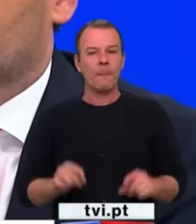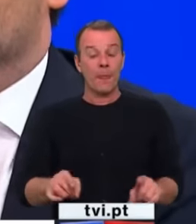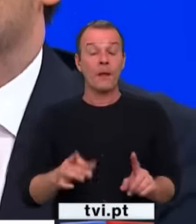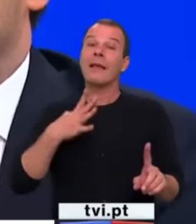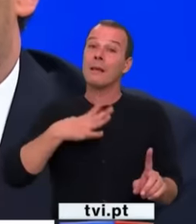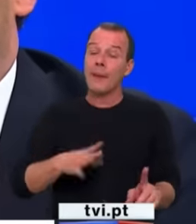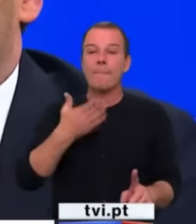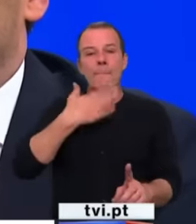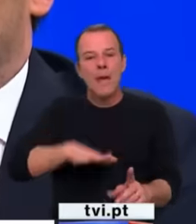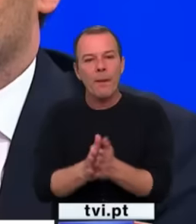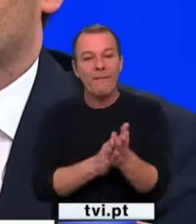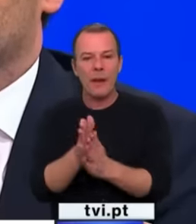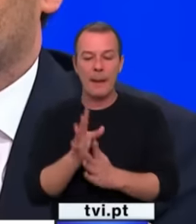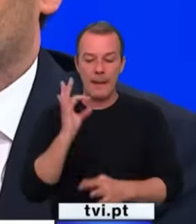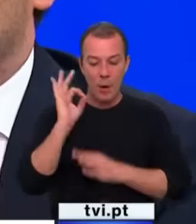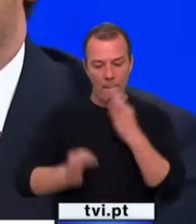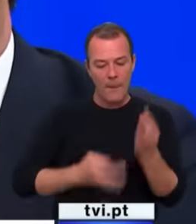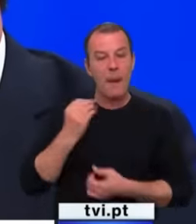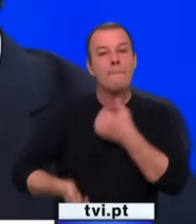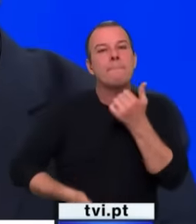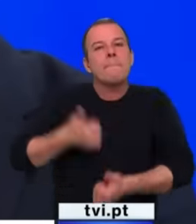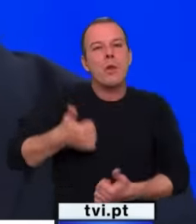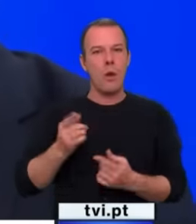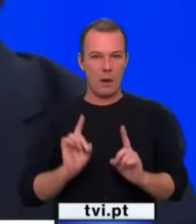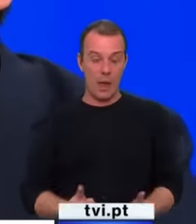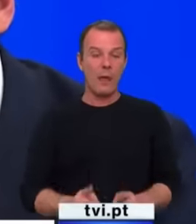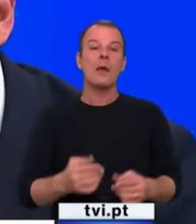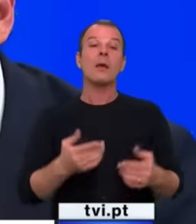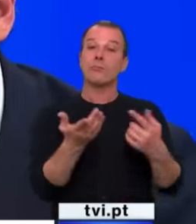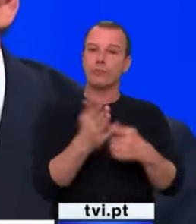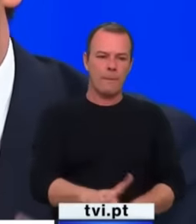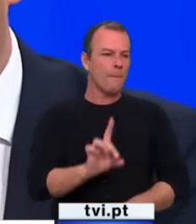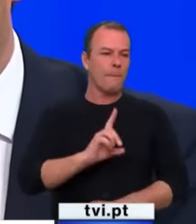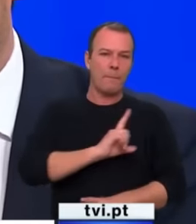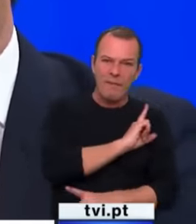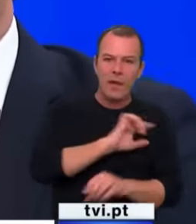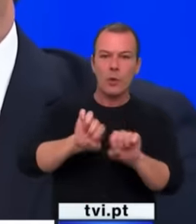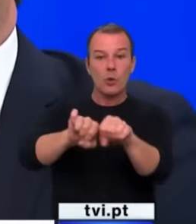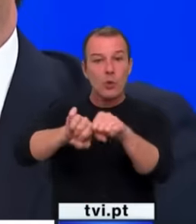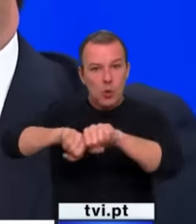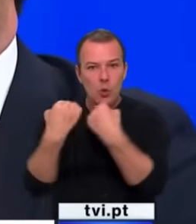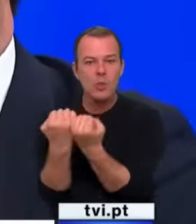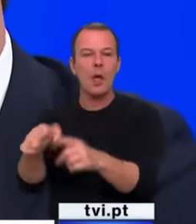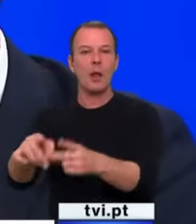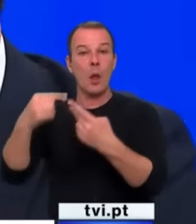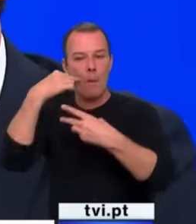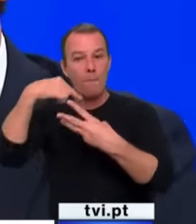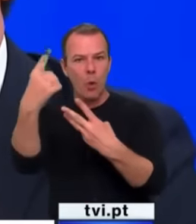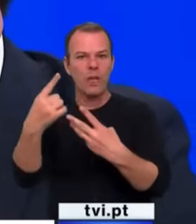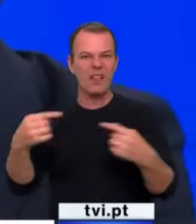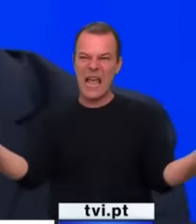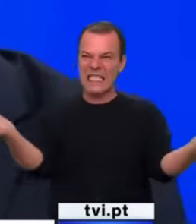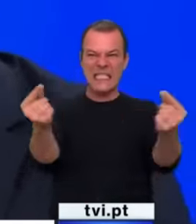queremos recorrer às melhores práticas europeias nesta matéria, que é garantir que privado, social e público, em vez de estarem a destruir-se uns aos